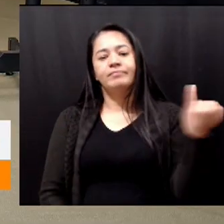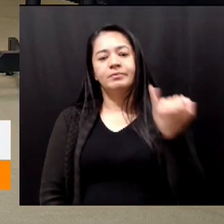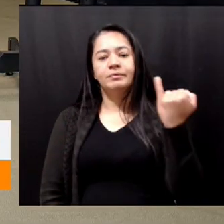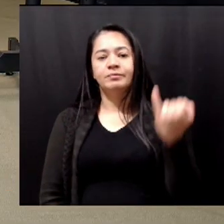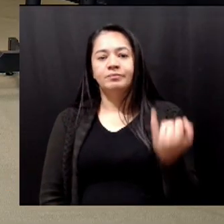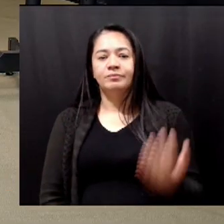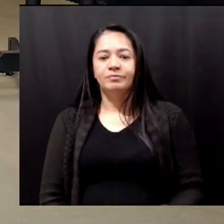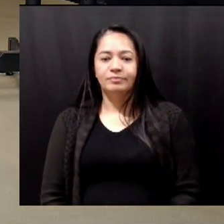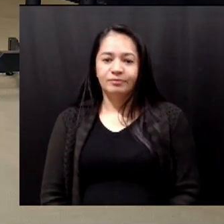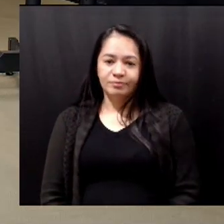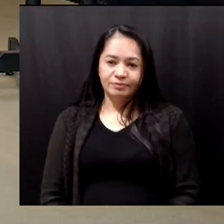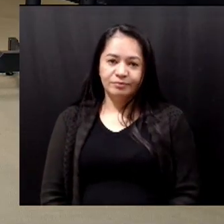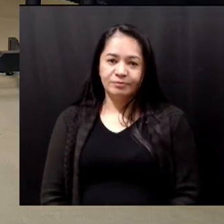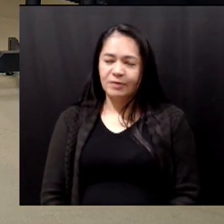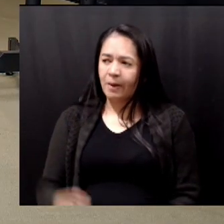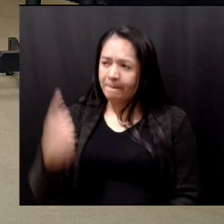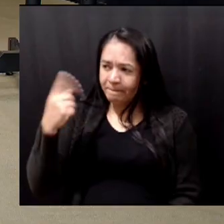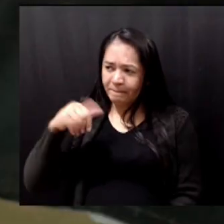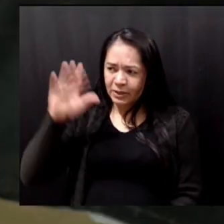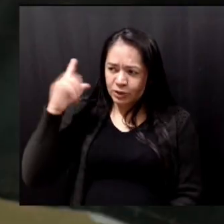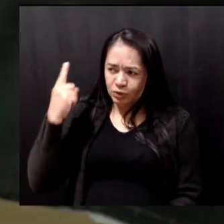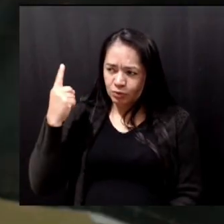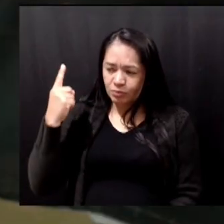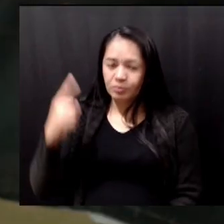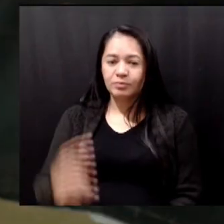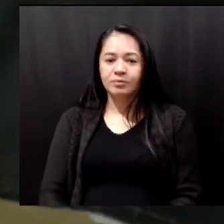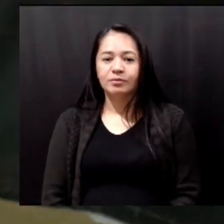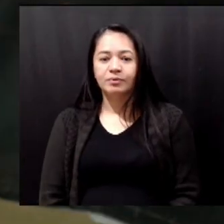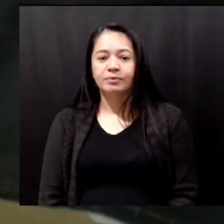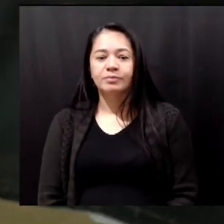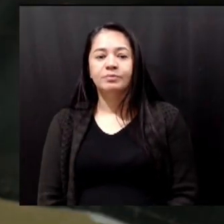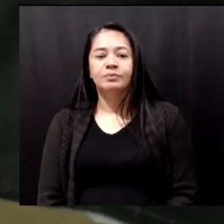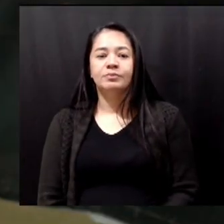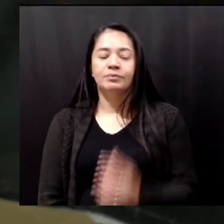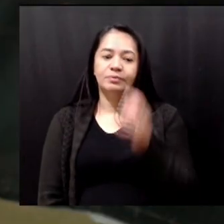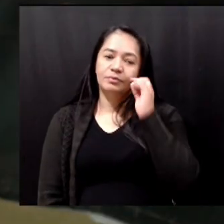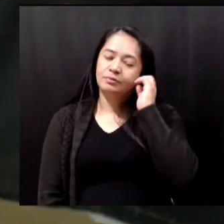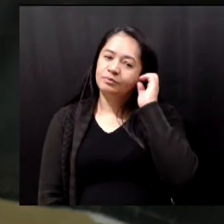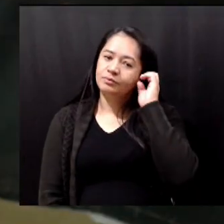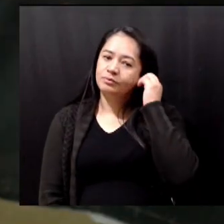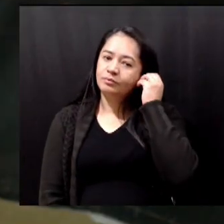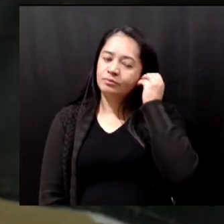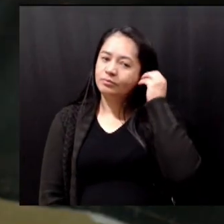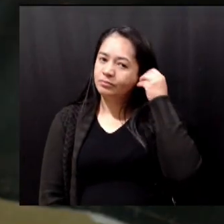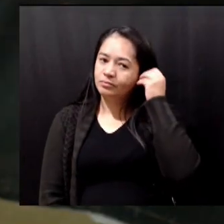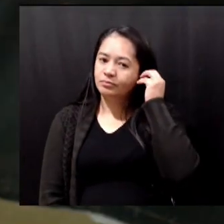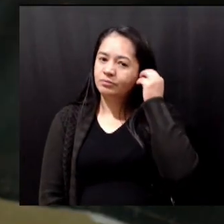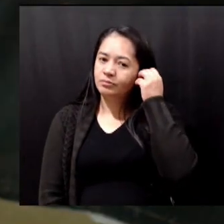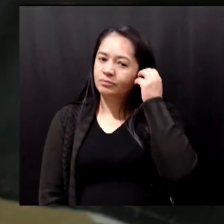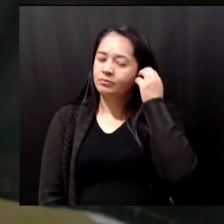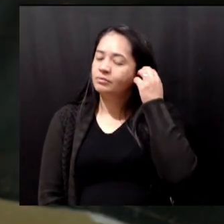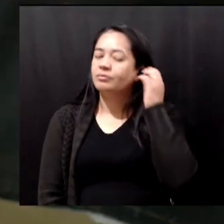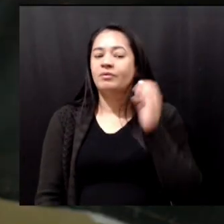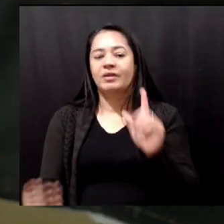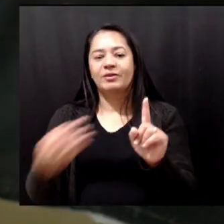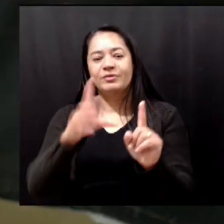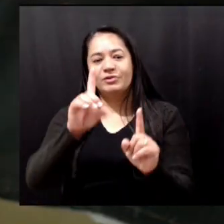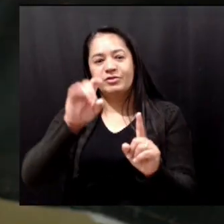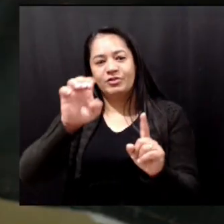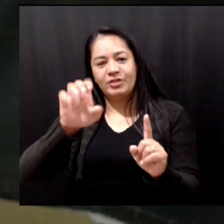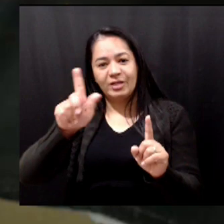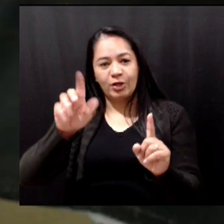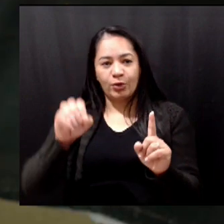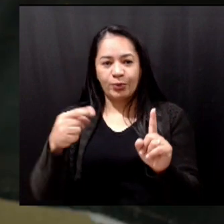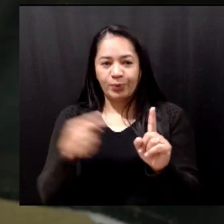tempo para mais uma pergunta, produção? Vamos lá, então. O Diego de Barão Geraldo. Alô, Diego. Alô, Barão Geraldo. Olha aí, ó. Com a